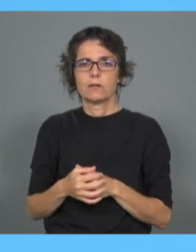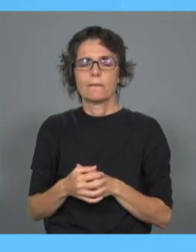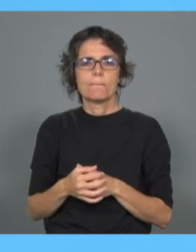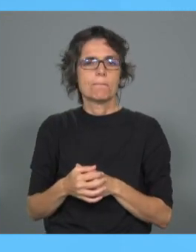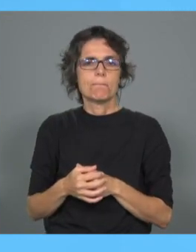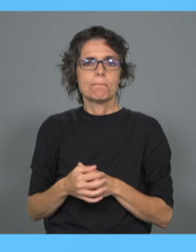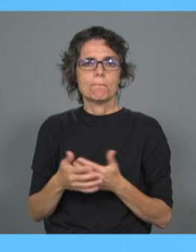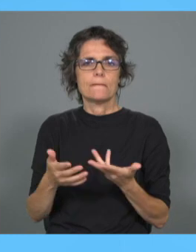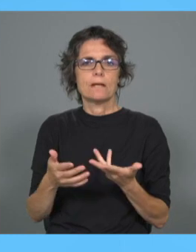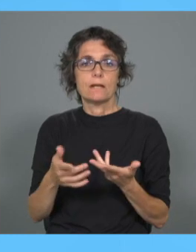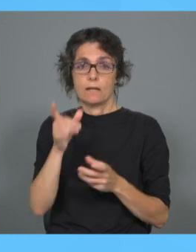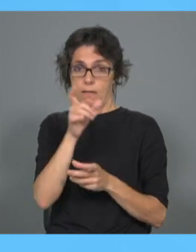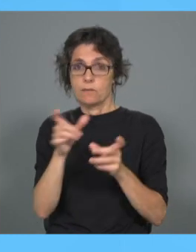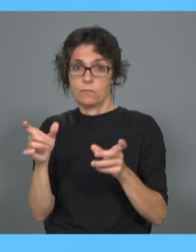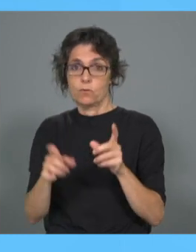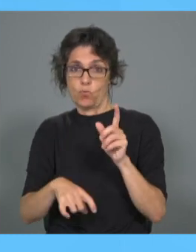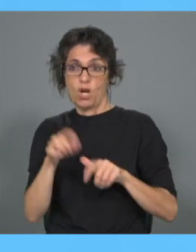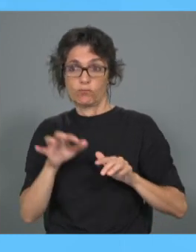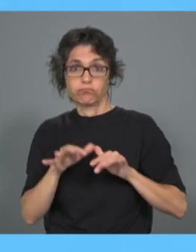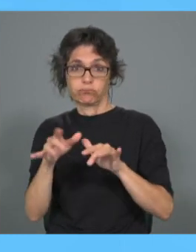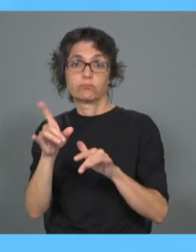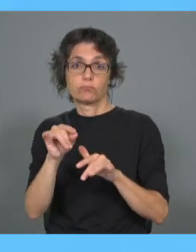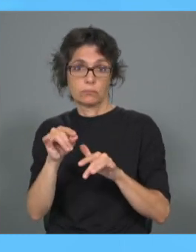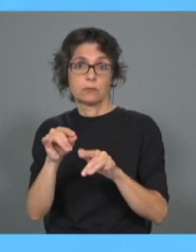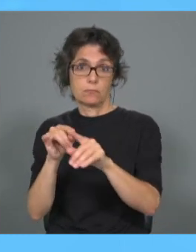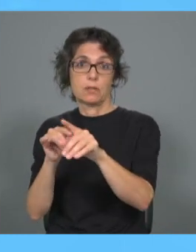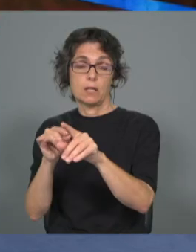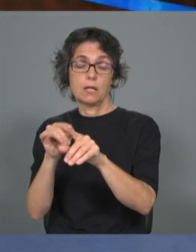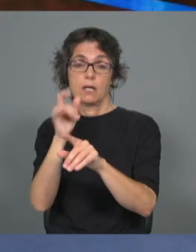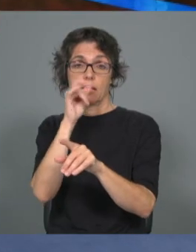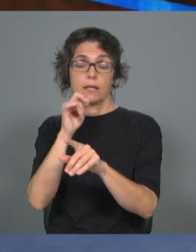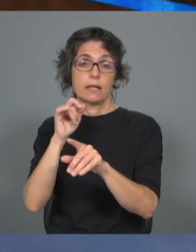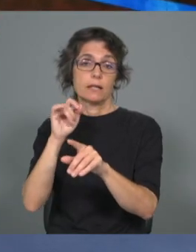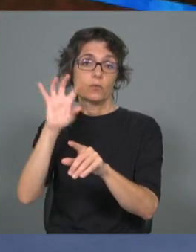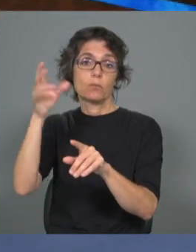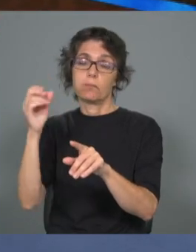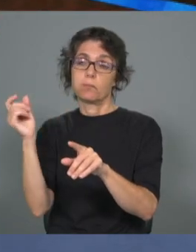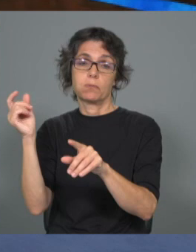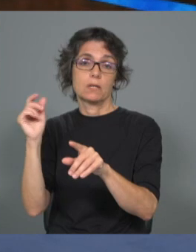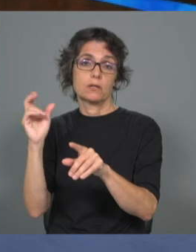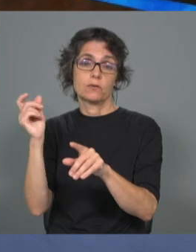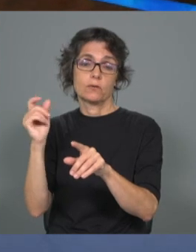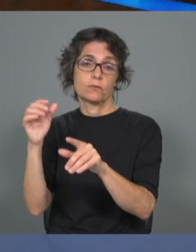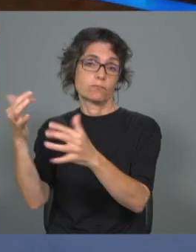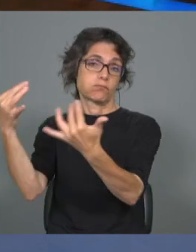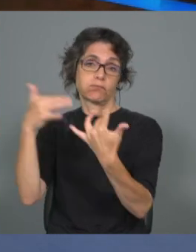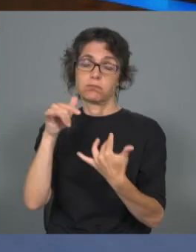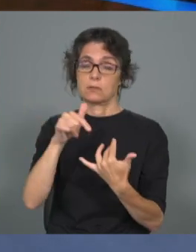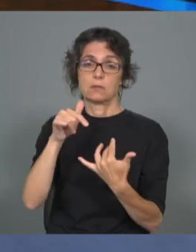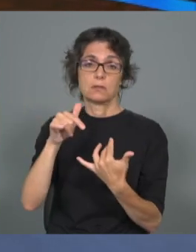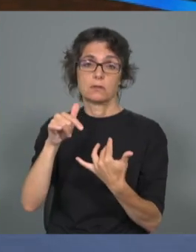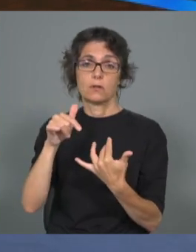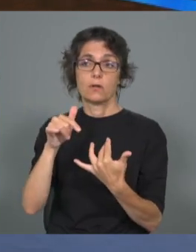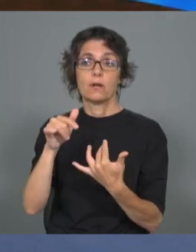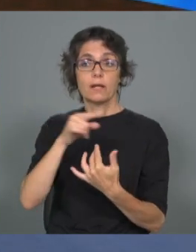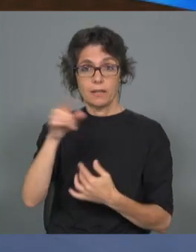e os migrantes e refugiados também são vozes e são formas através das quais Deus também nos fala, não é?